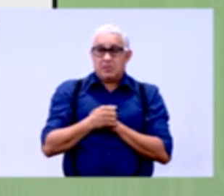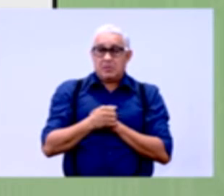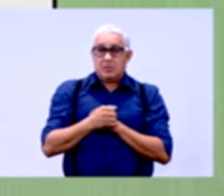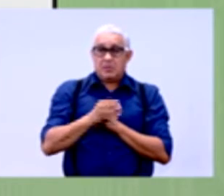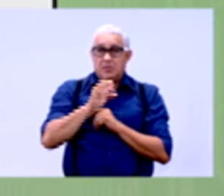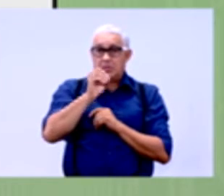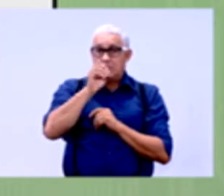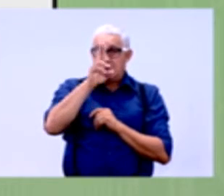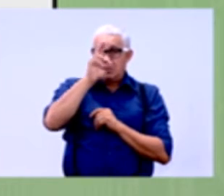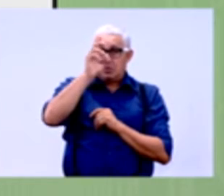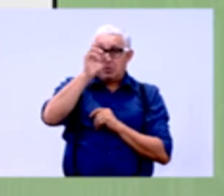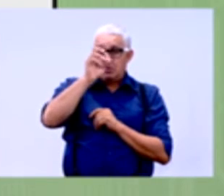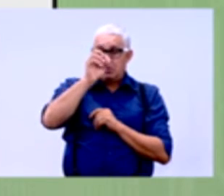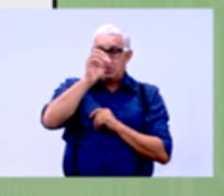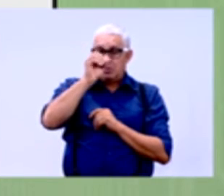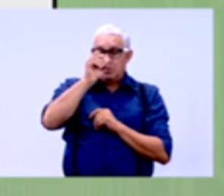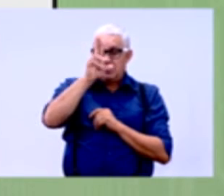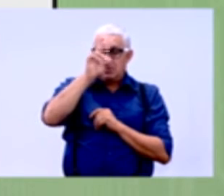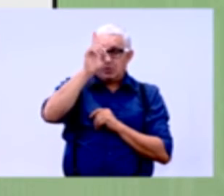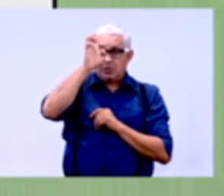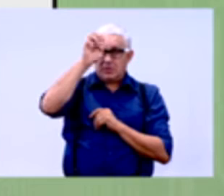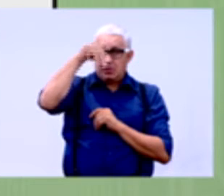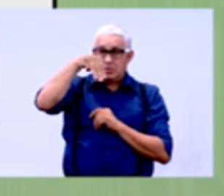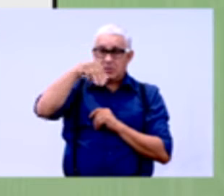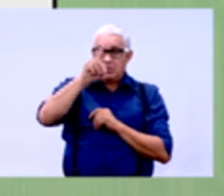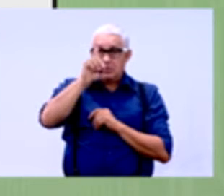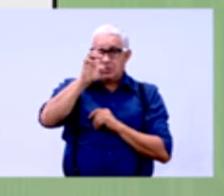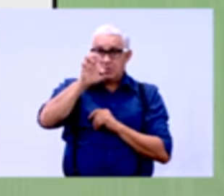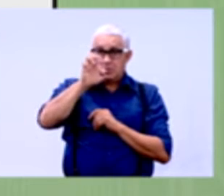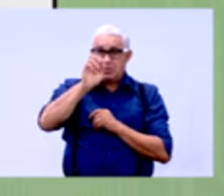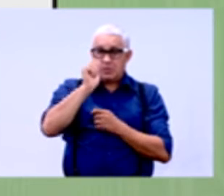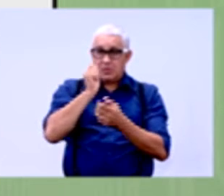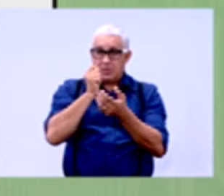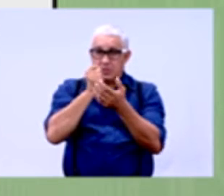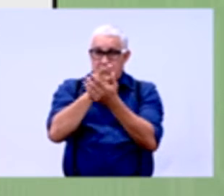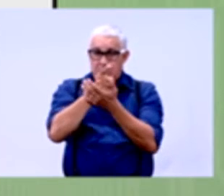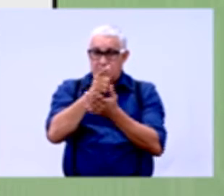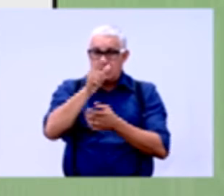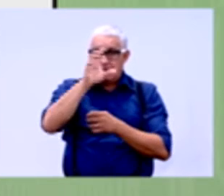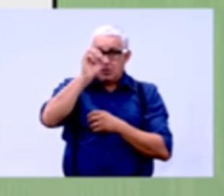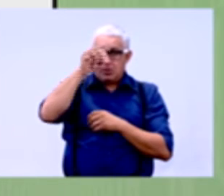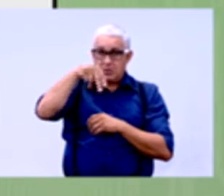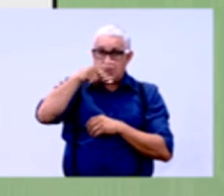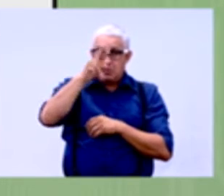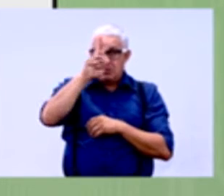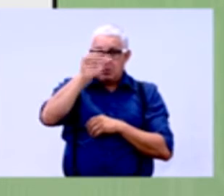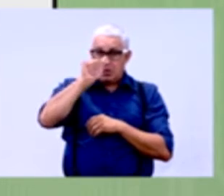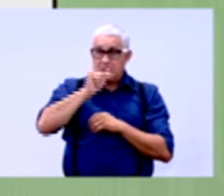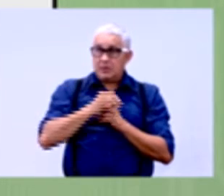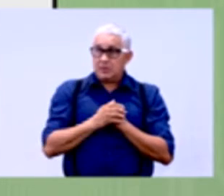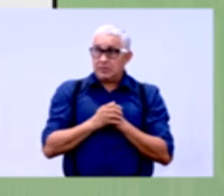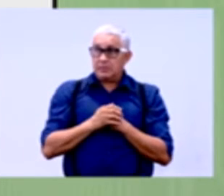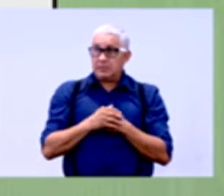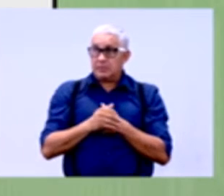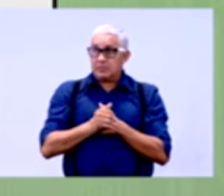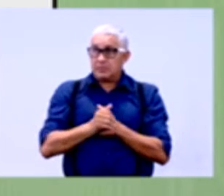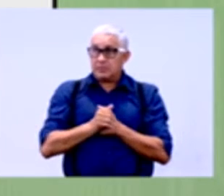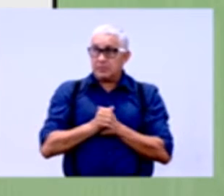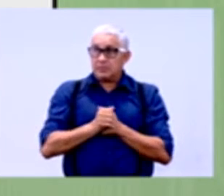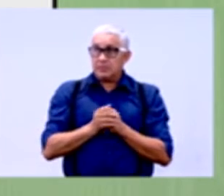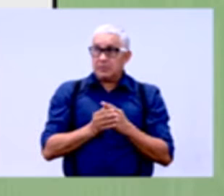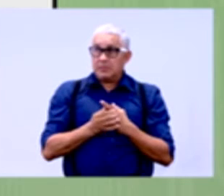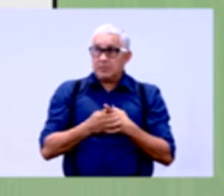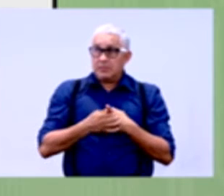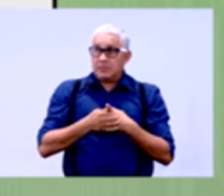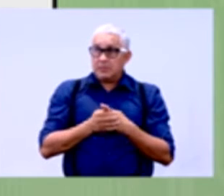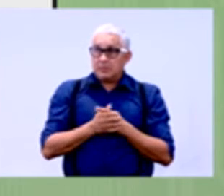ordem de compra.